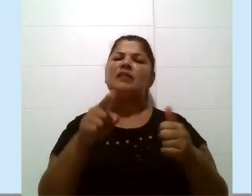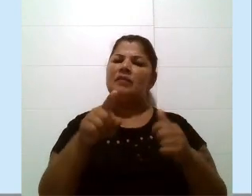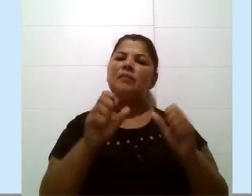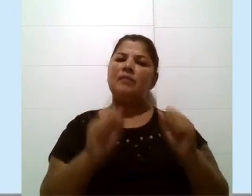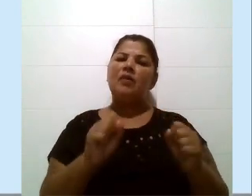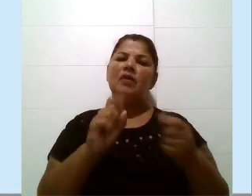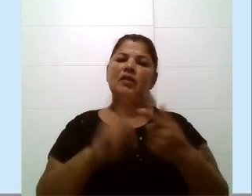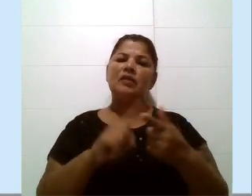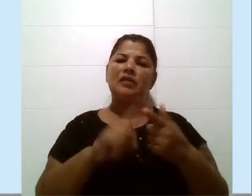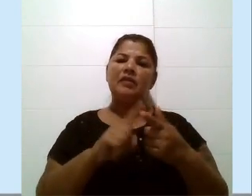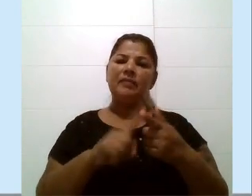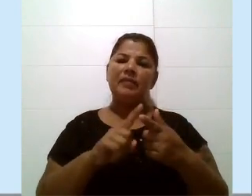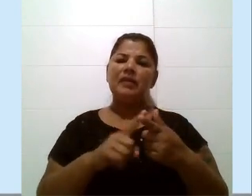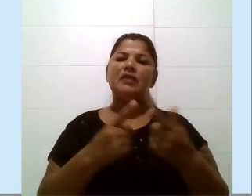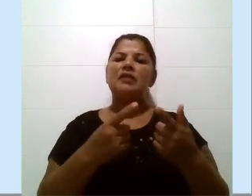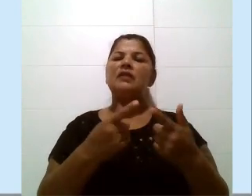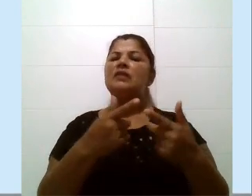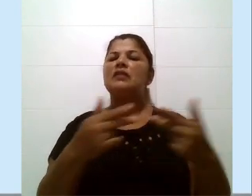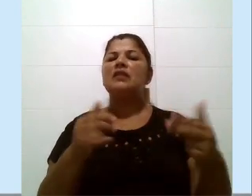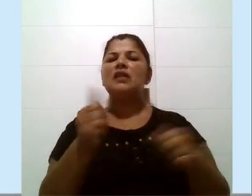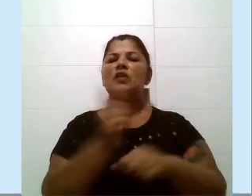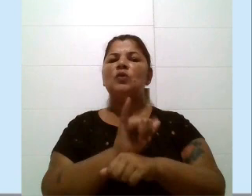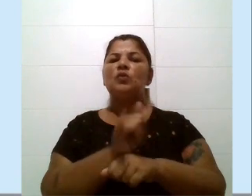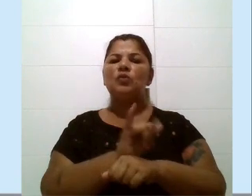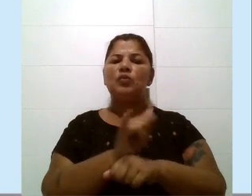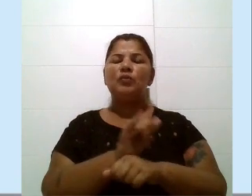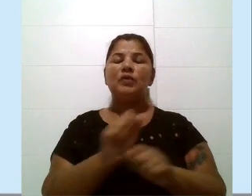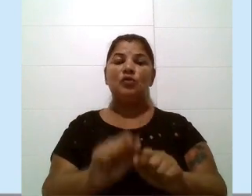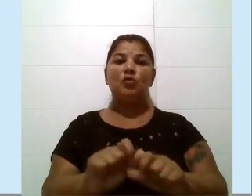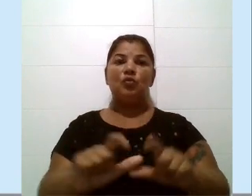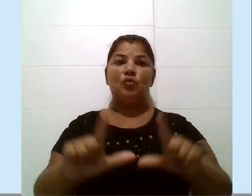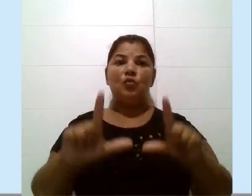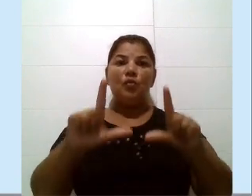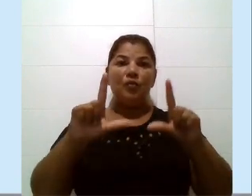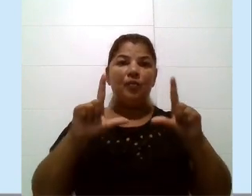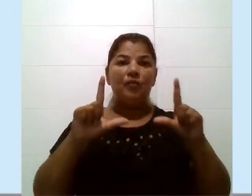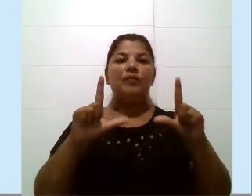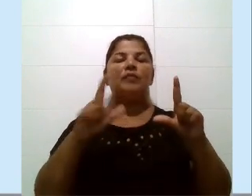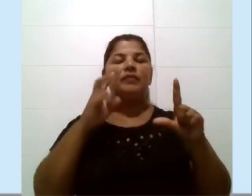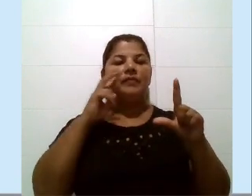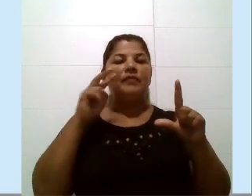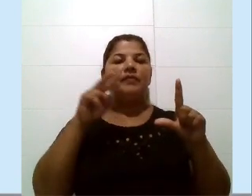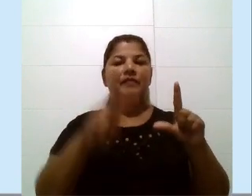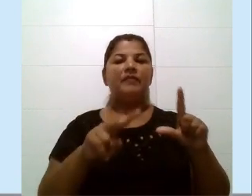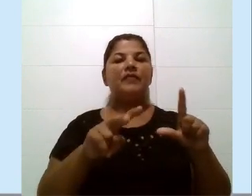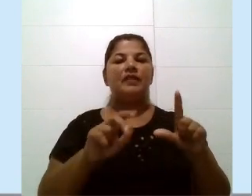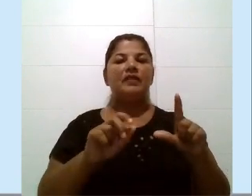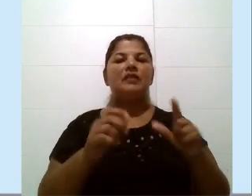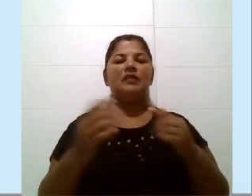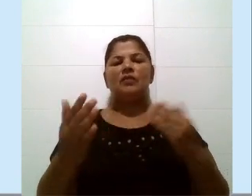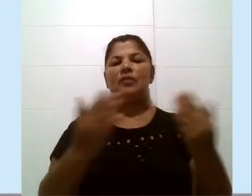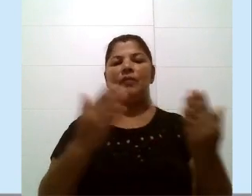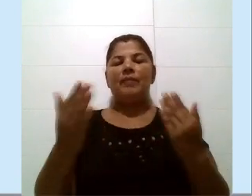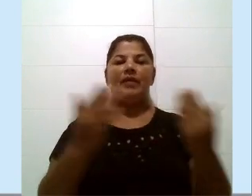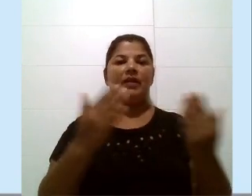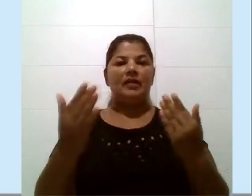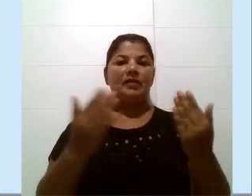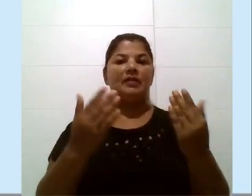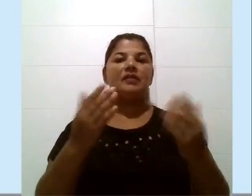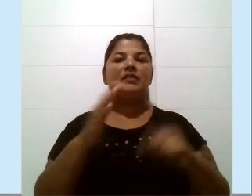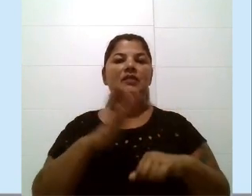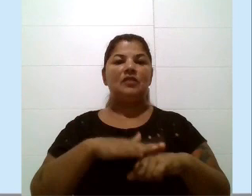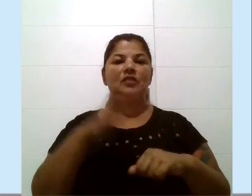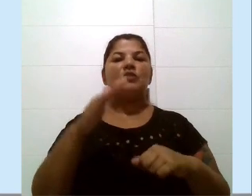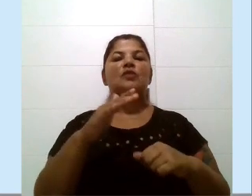existem alguns recursos que você consegue dar um zoom maior aí nessa imagem e conseguir fazer uma comparação mais sobre alguns